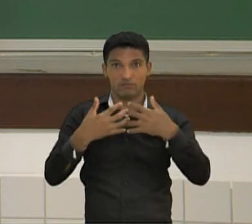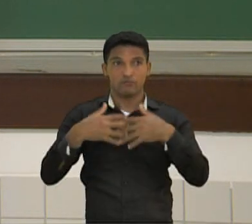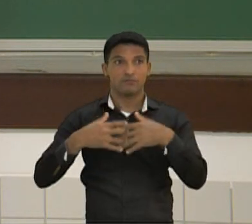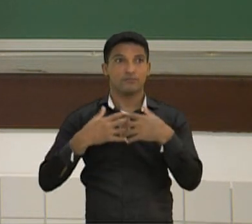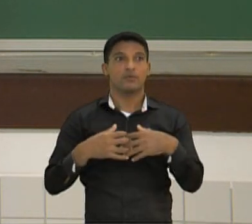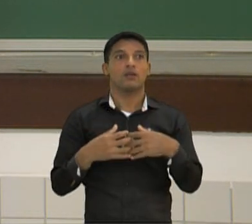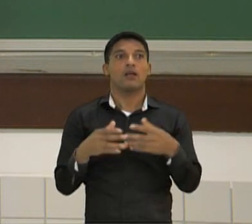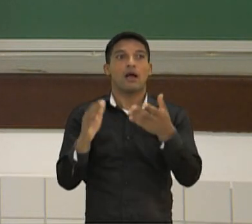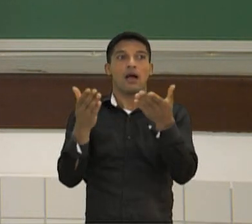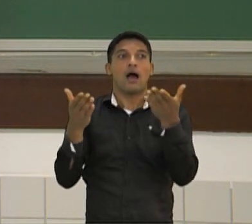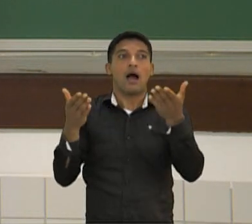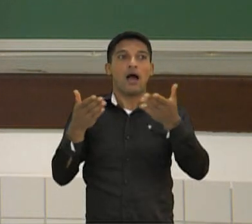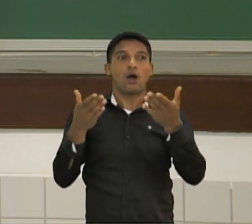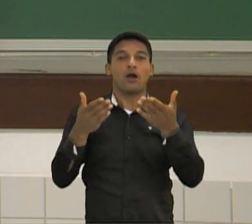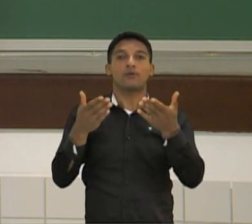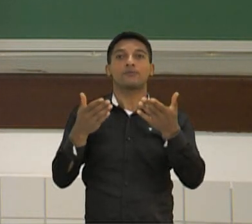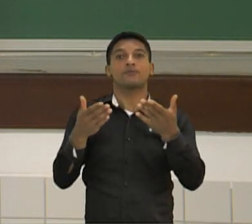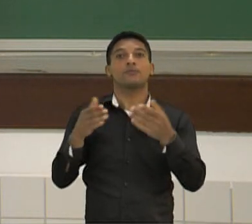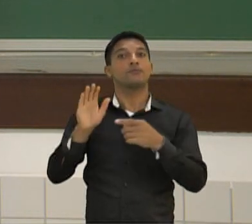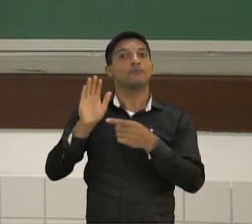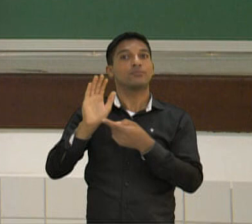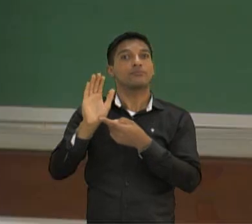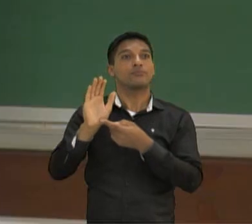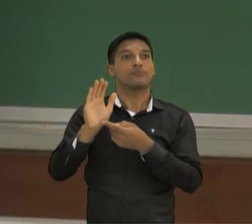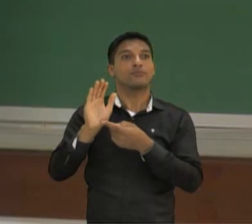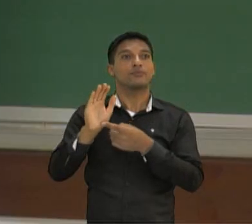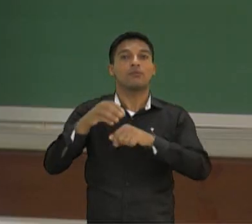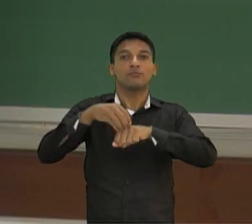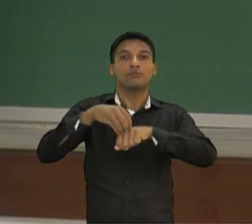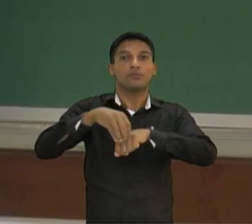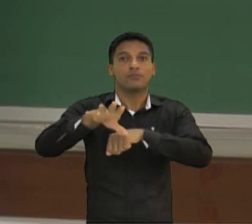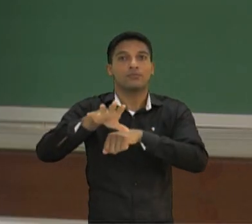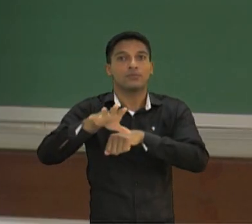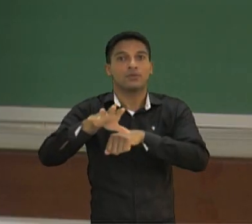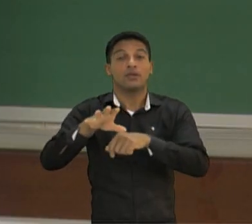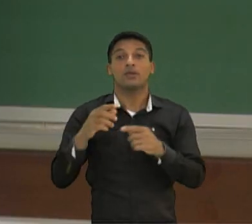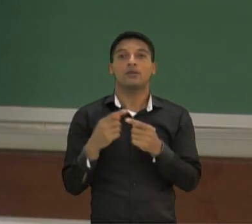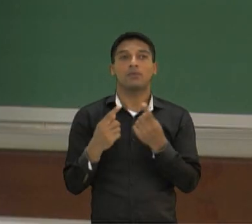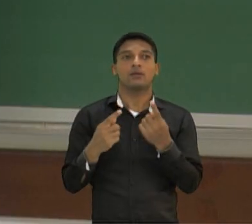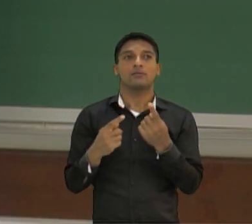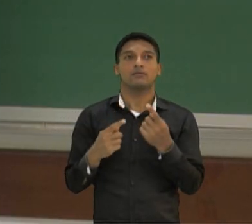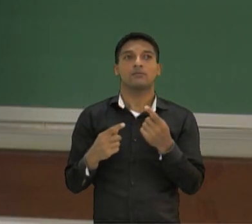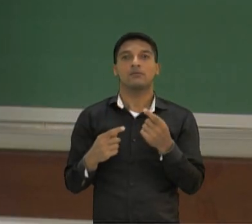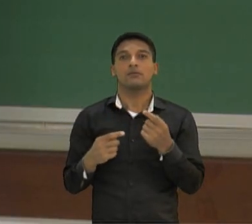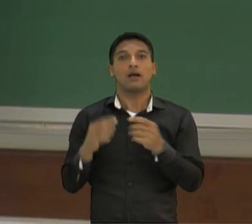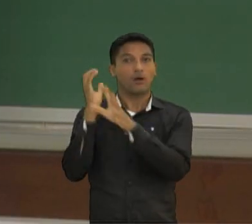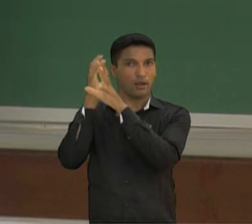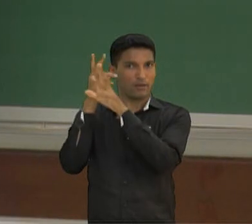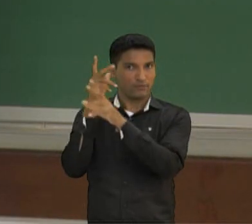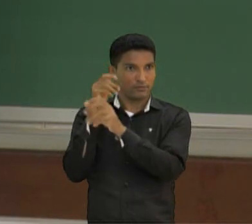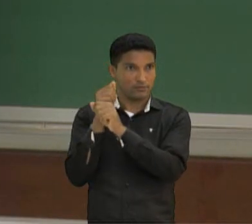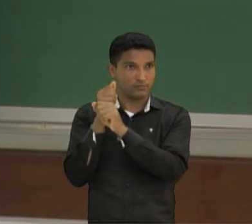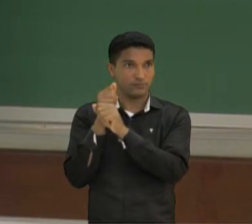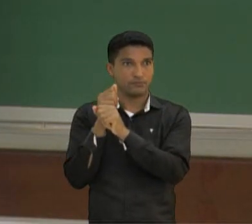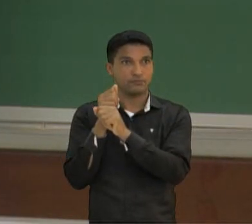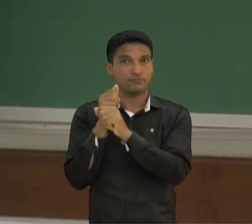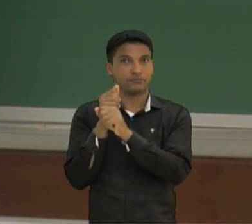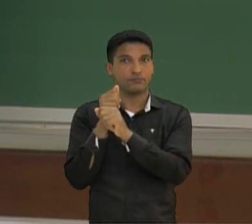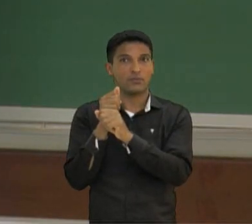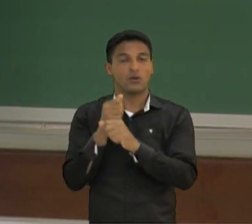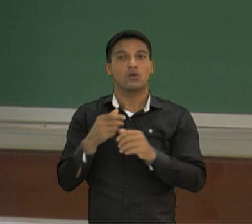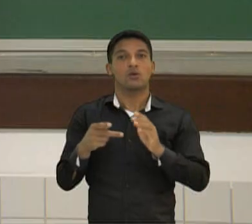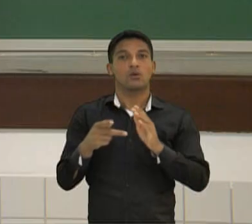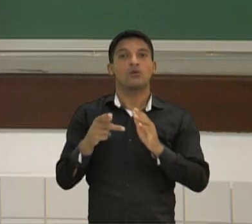Antes do recadinho, eu estava esquecendo que nós falamos sobre a integração dos sistemas do corpo humano. E o recadinho